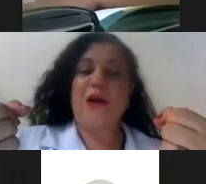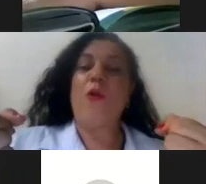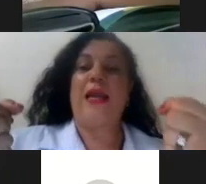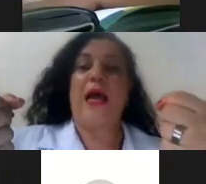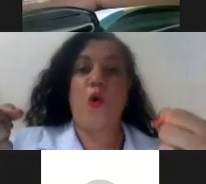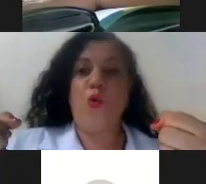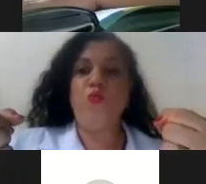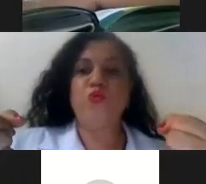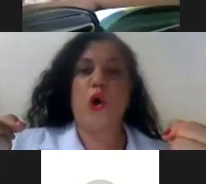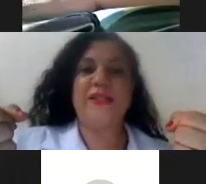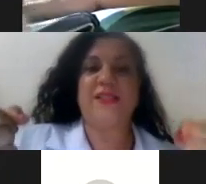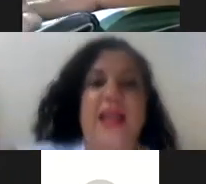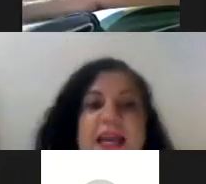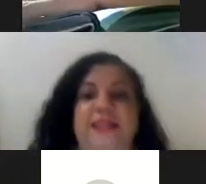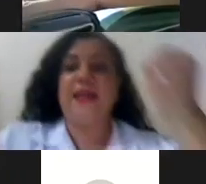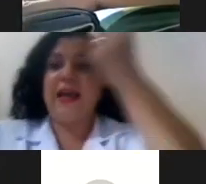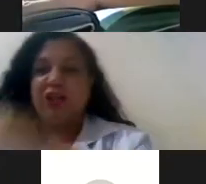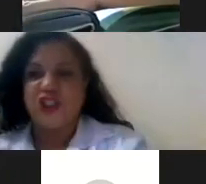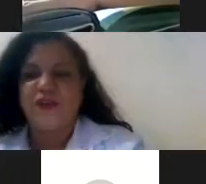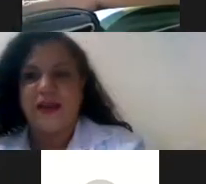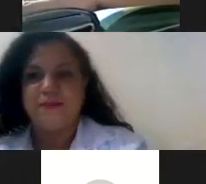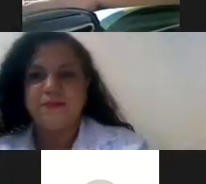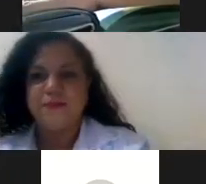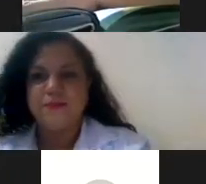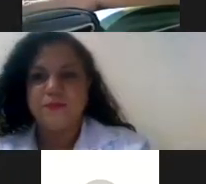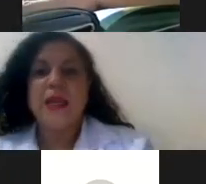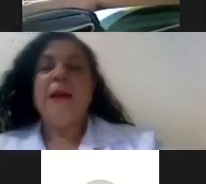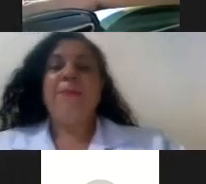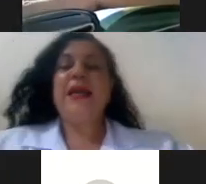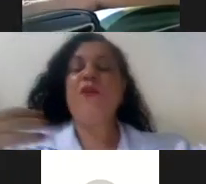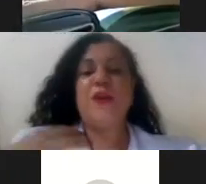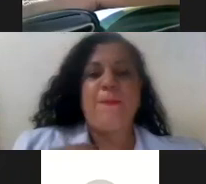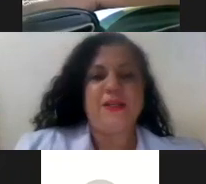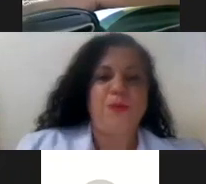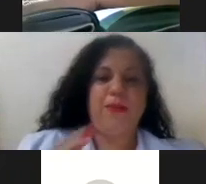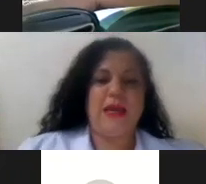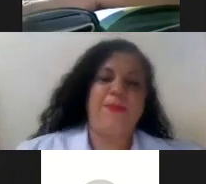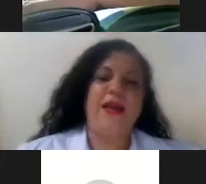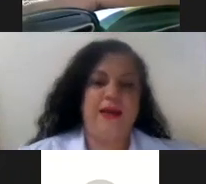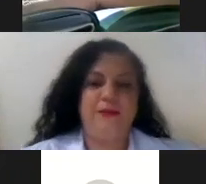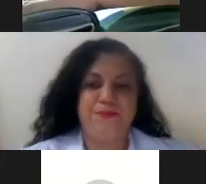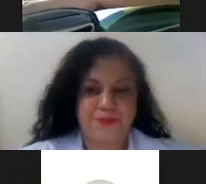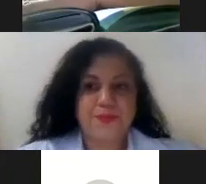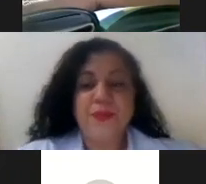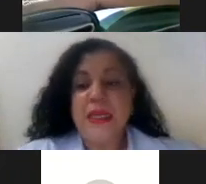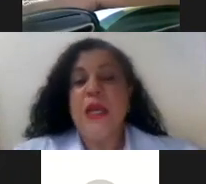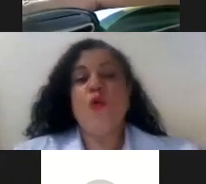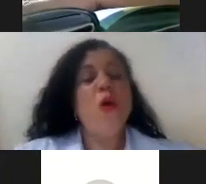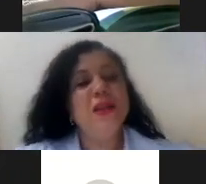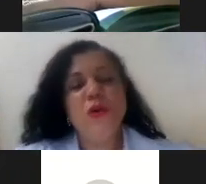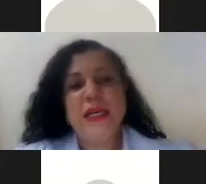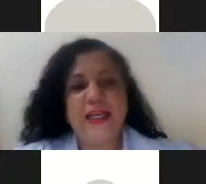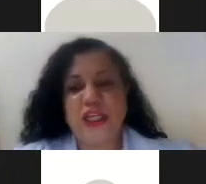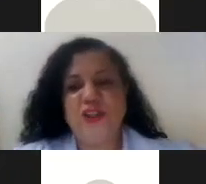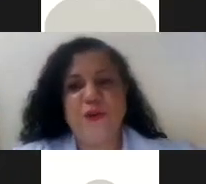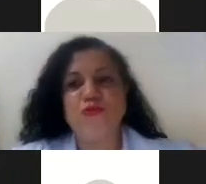eu vou falar com ela. 1, 2, 3 e a gente vai. Para que não fique peso para mim nem para ela.